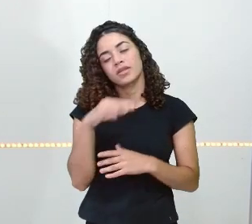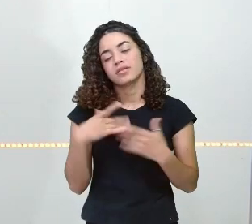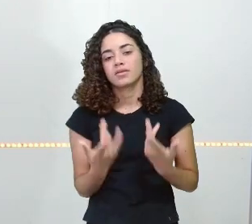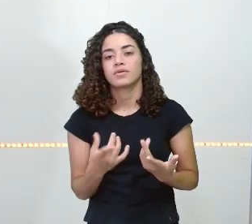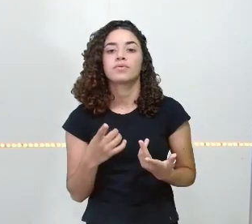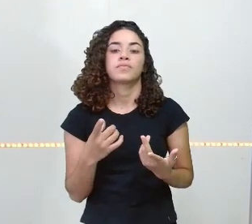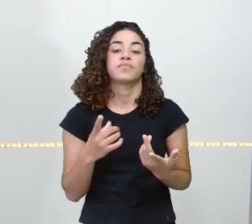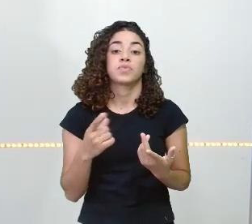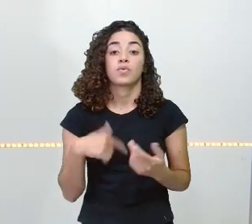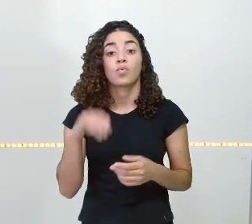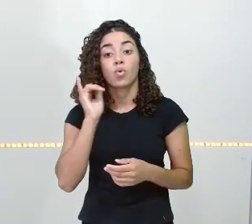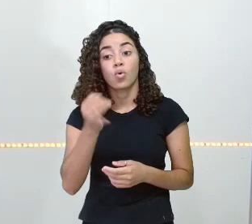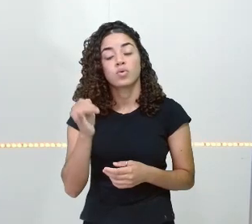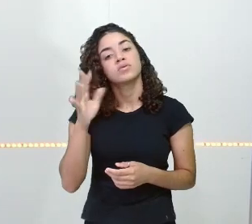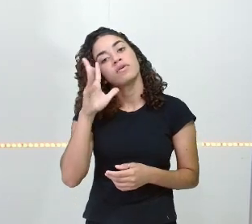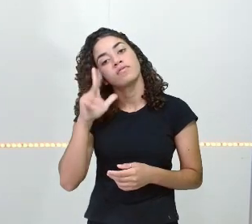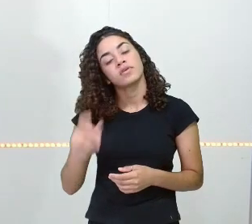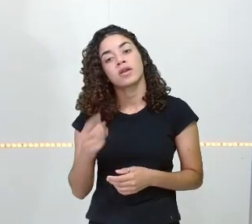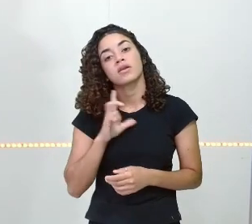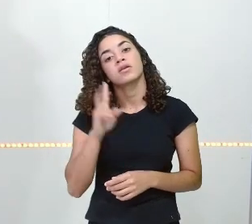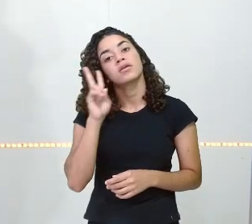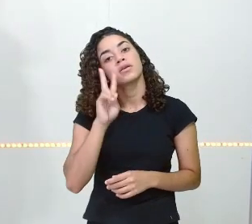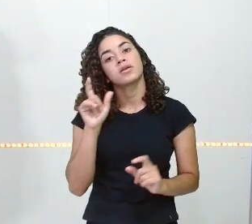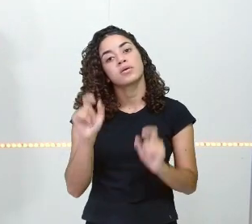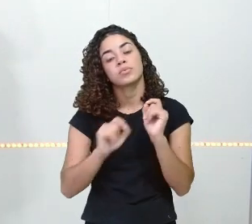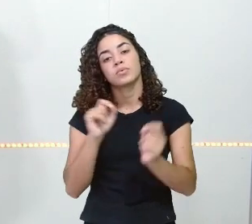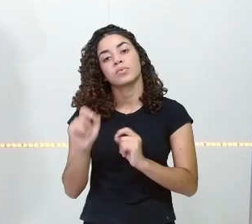contos africanos lembram um pouquinho as